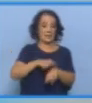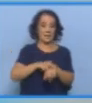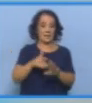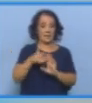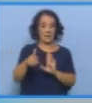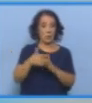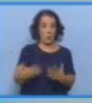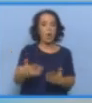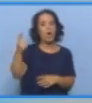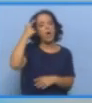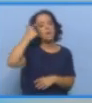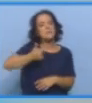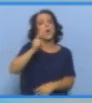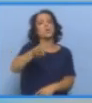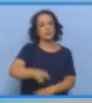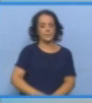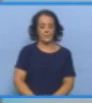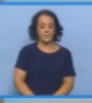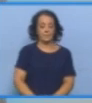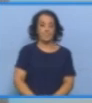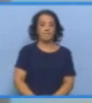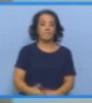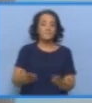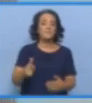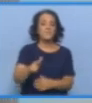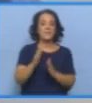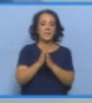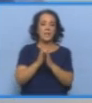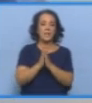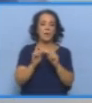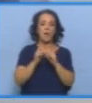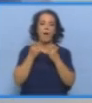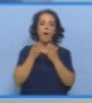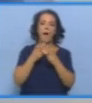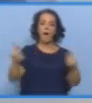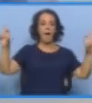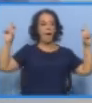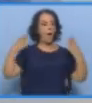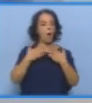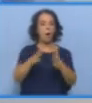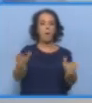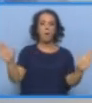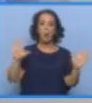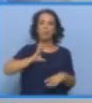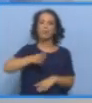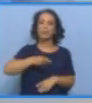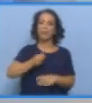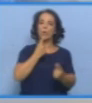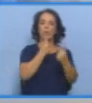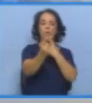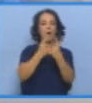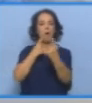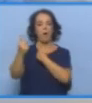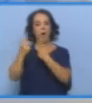Dom Manuel Martins? É uma igreja arejada, em diálogo com o mundo, que coloque nas